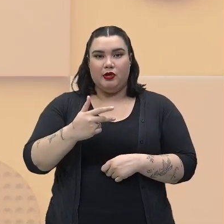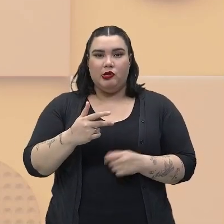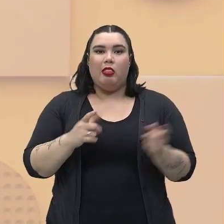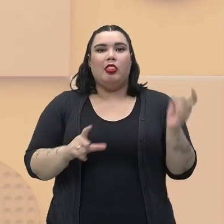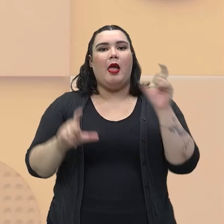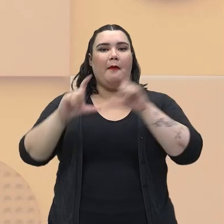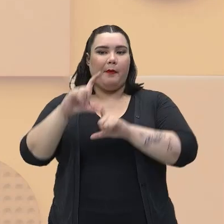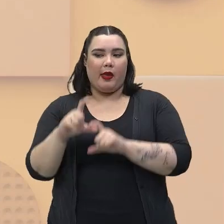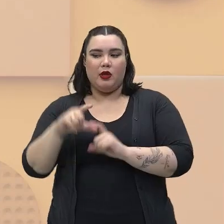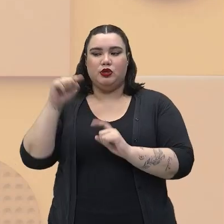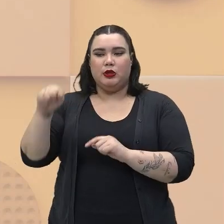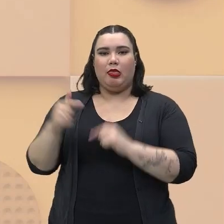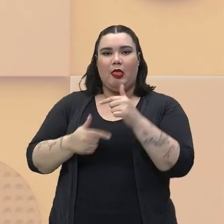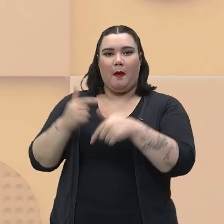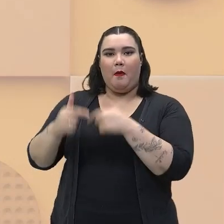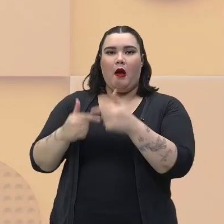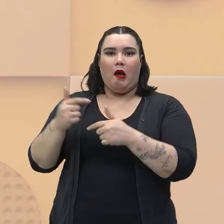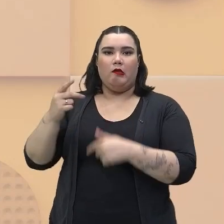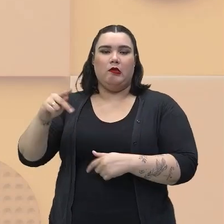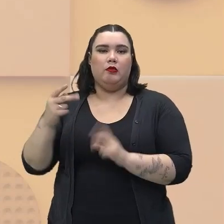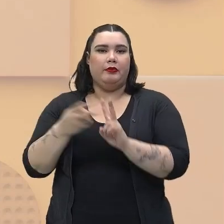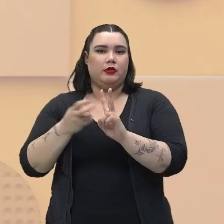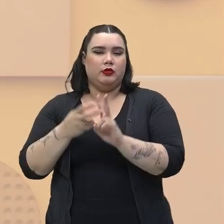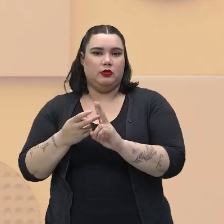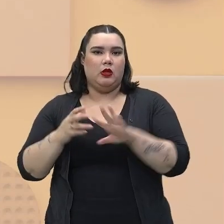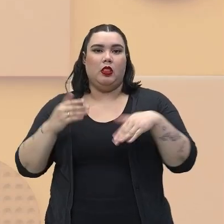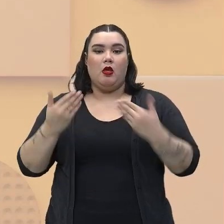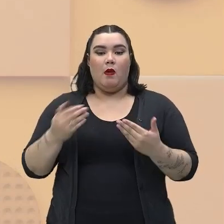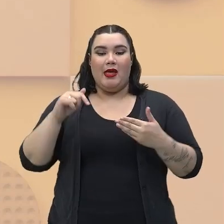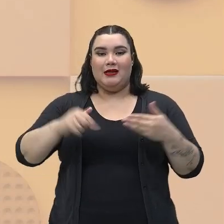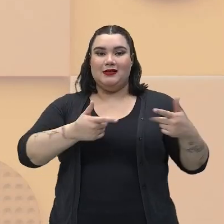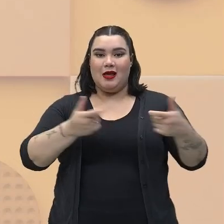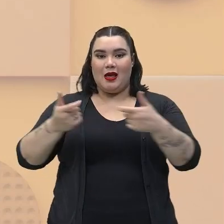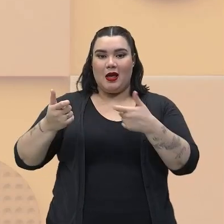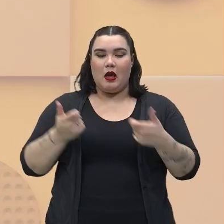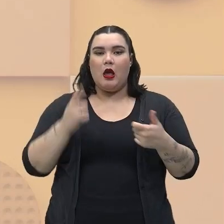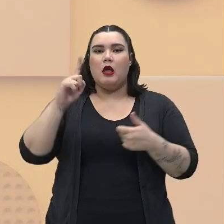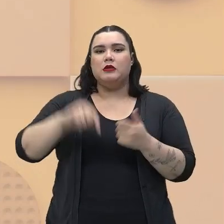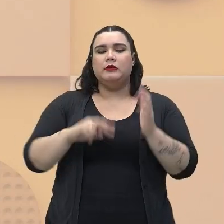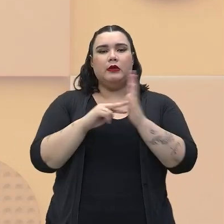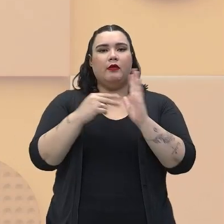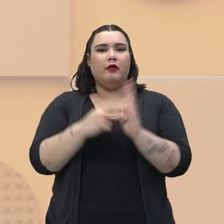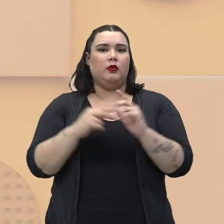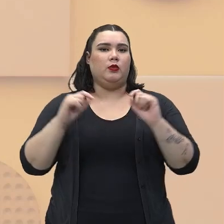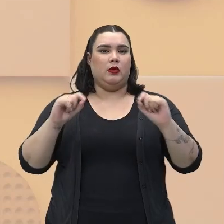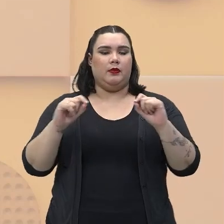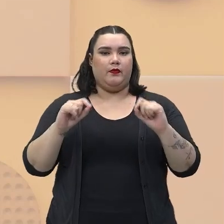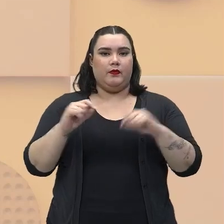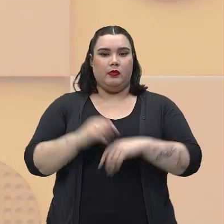principalmente aqui no Vale Amazônico. Então, a guerra justa se dava justamente por, muitas vezes,